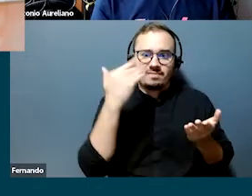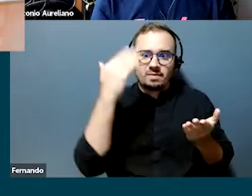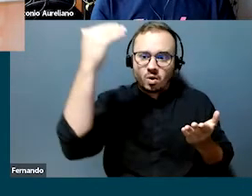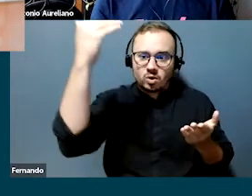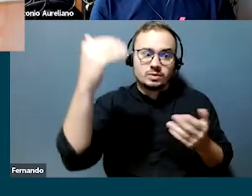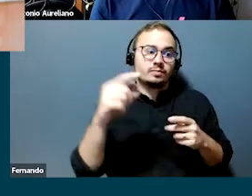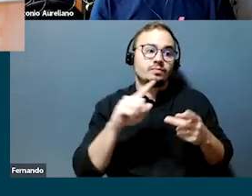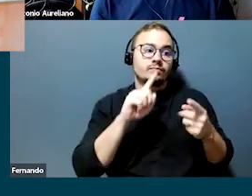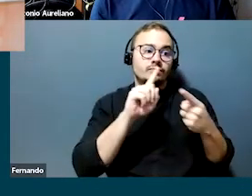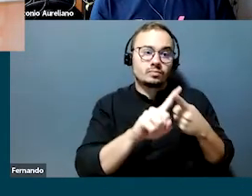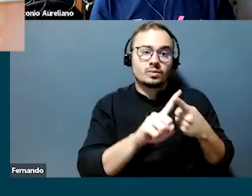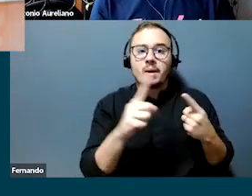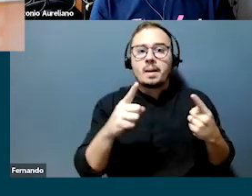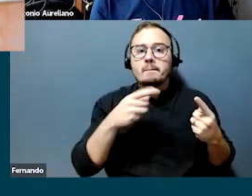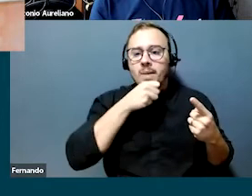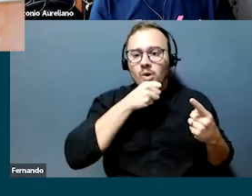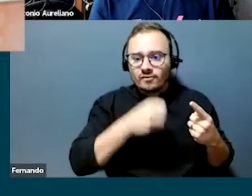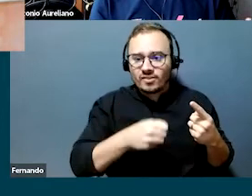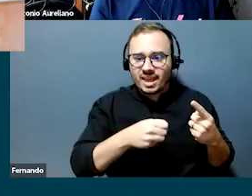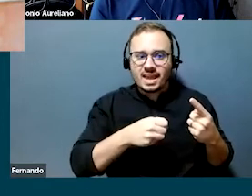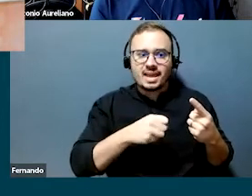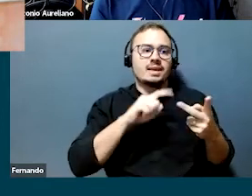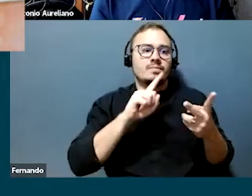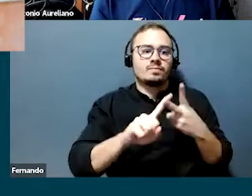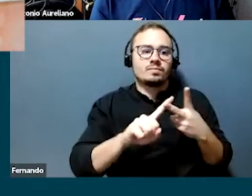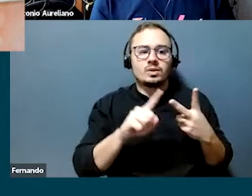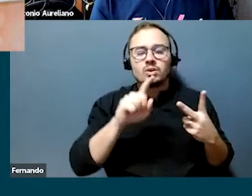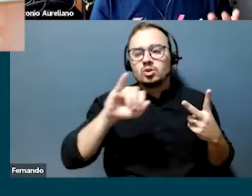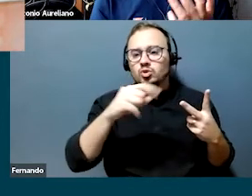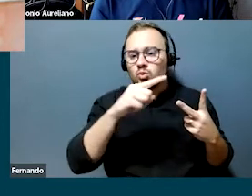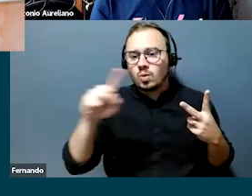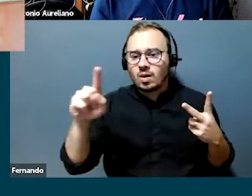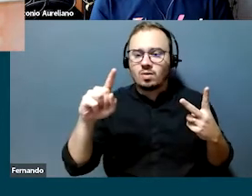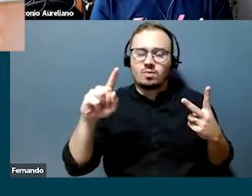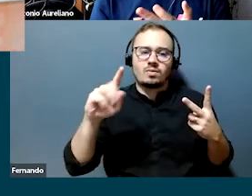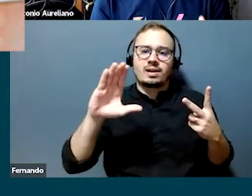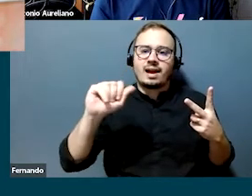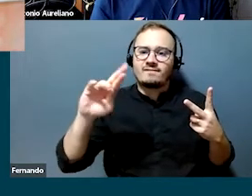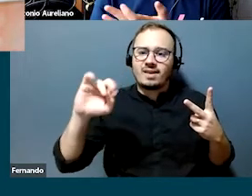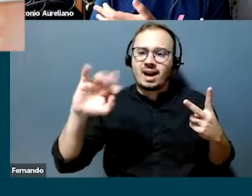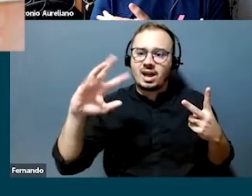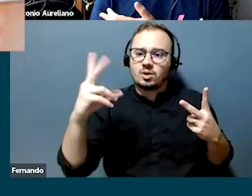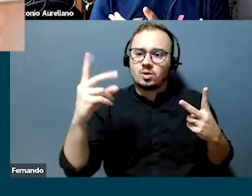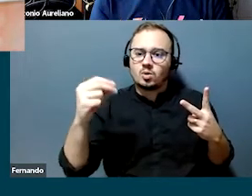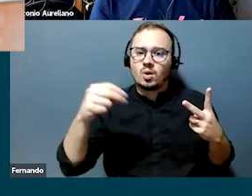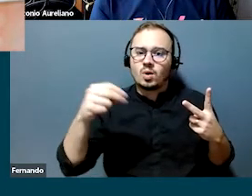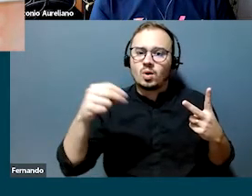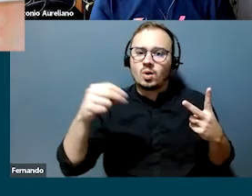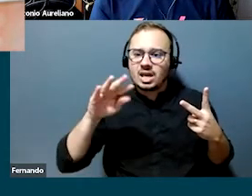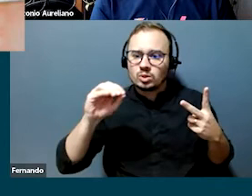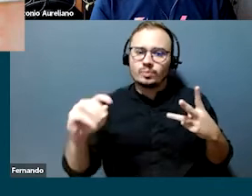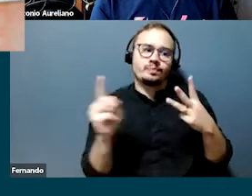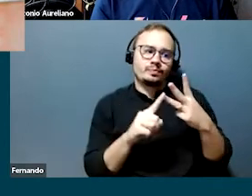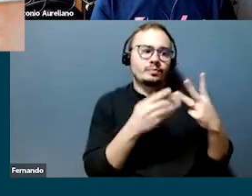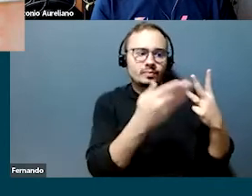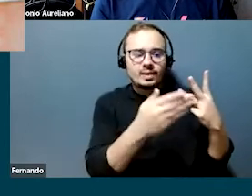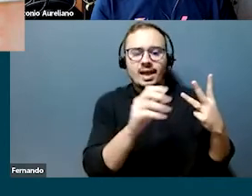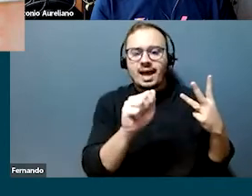escreveu A Pedagogia do Oprimido, João Cabral de Melo Neto, que escreveu O Cão Sem Pulgas, que fala sobre o amor para o rio do Capibaribe, que é o rio que corta o Recife.